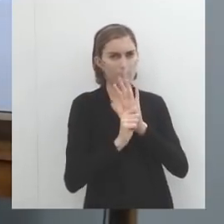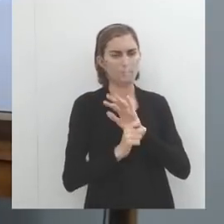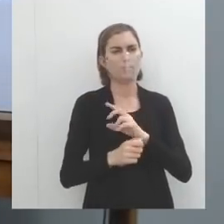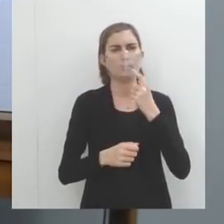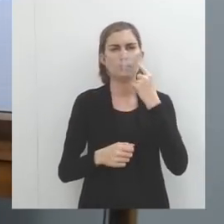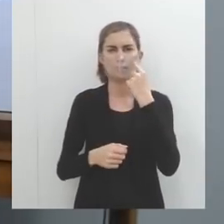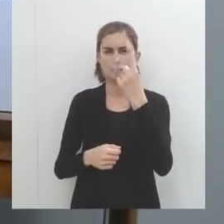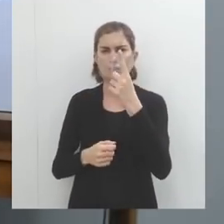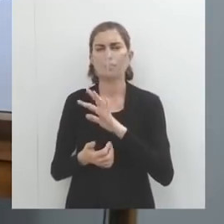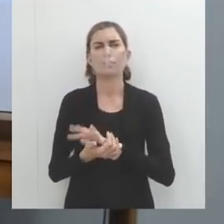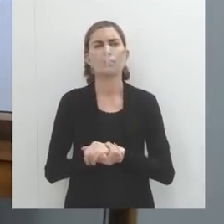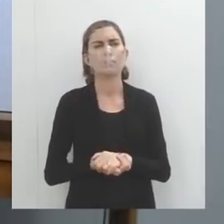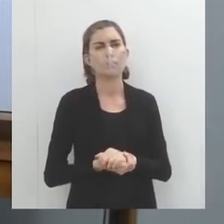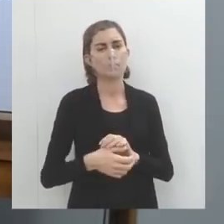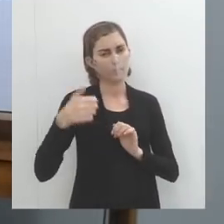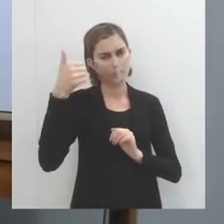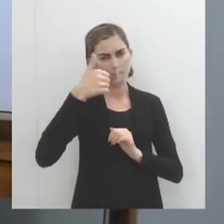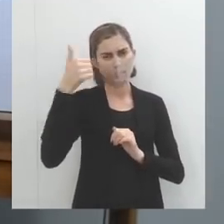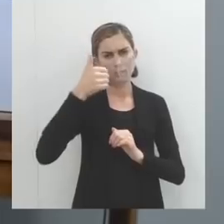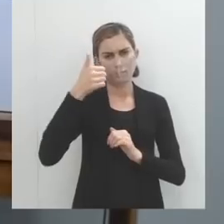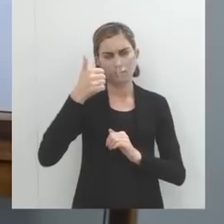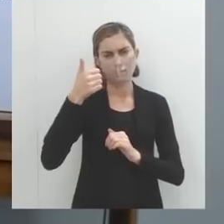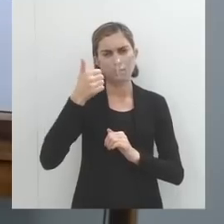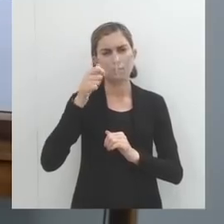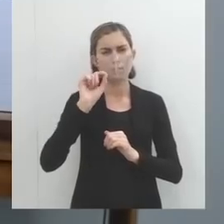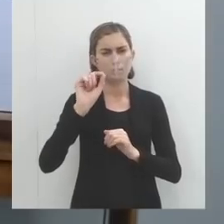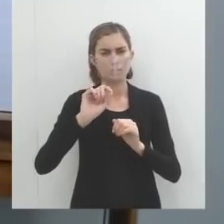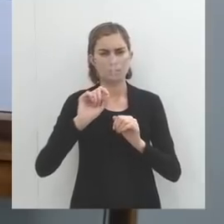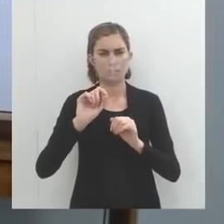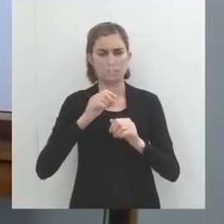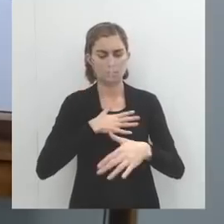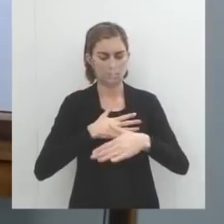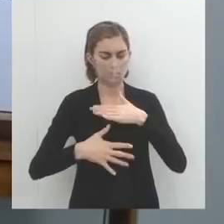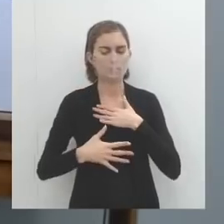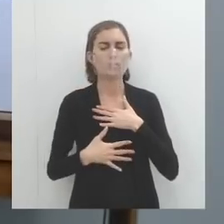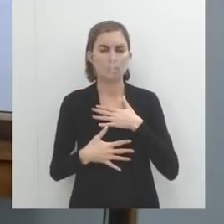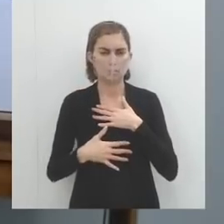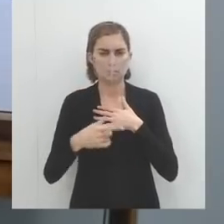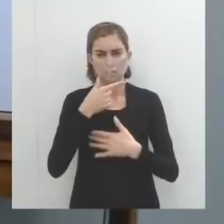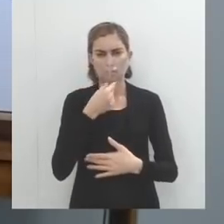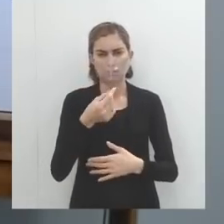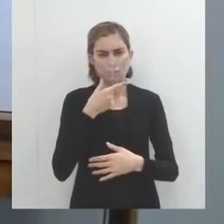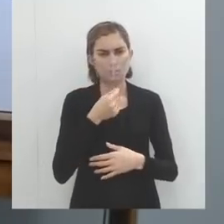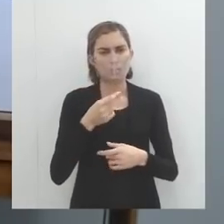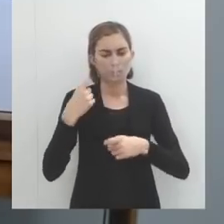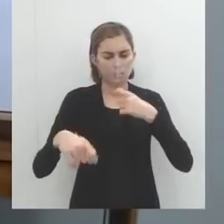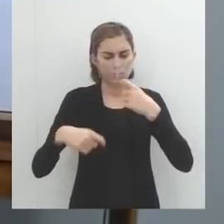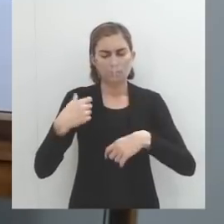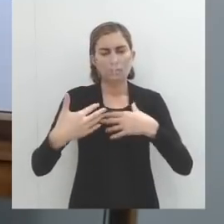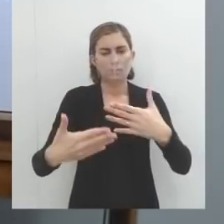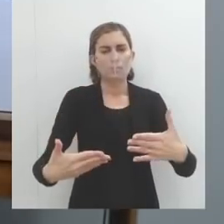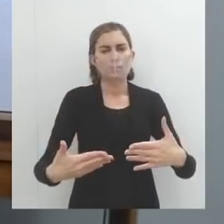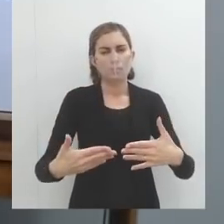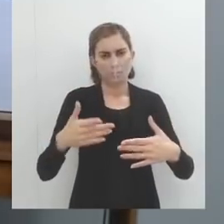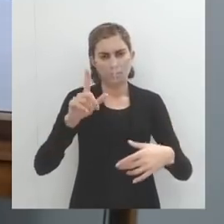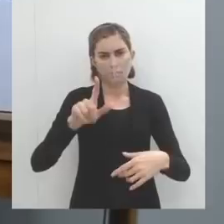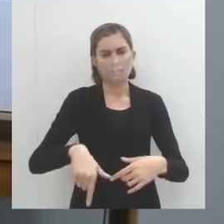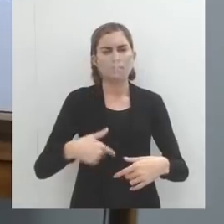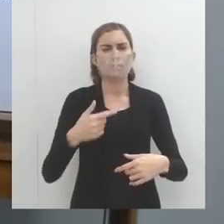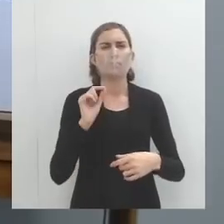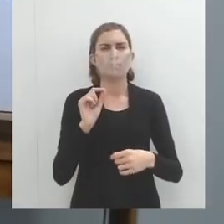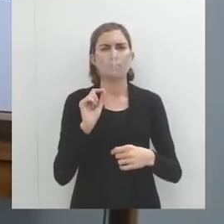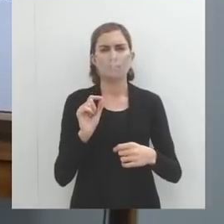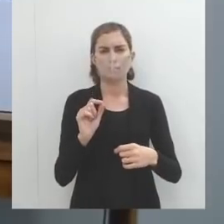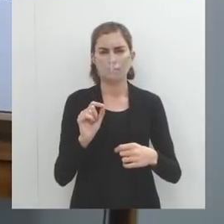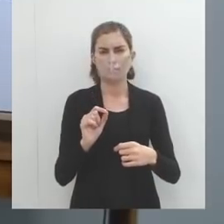preste atenção. A primeira parte do sistema reprodutor masculino que a gente vai ter que dar conta são o danado dos testículos. Aí o que